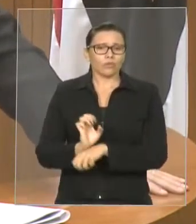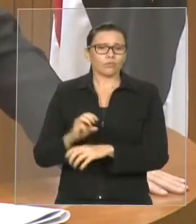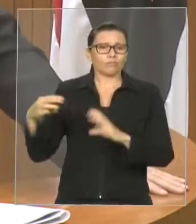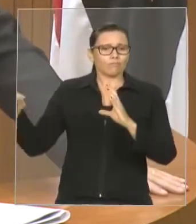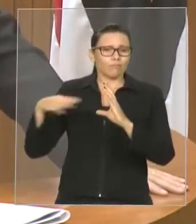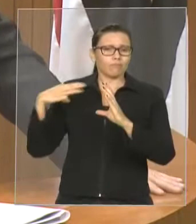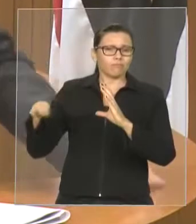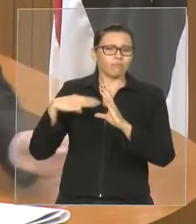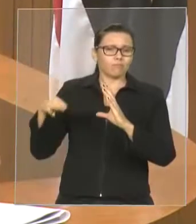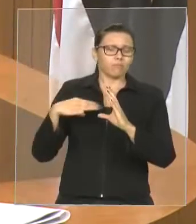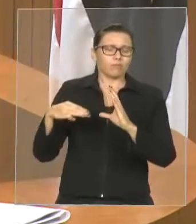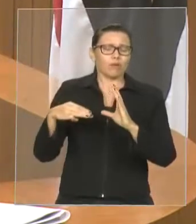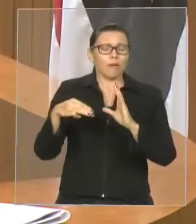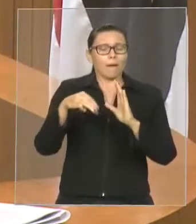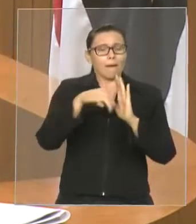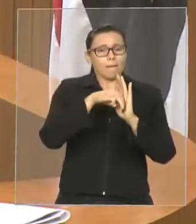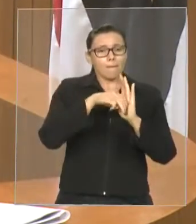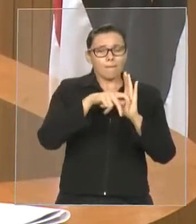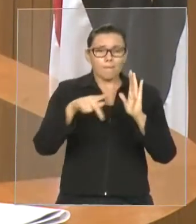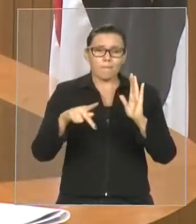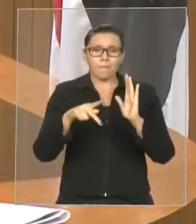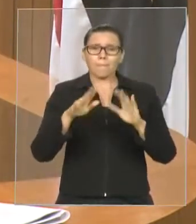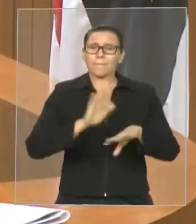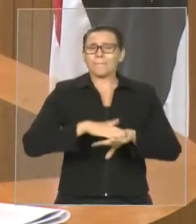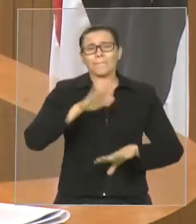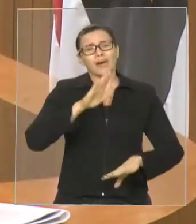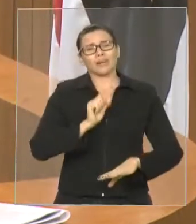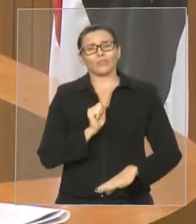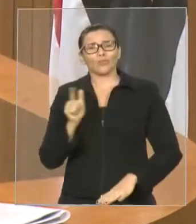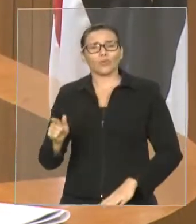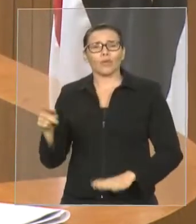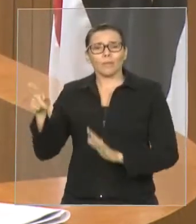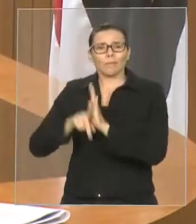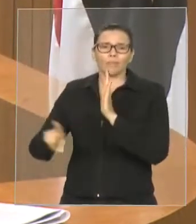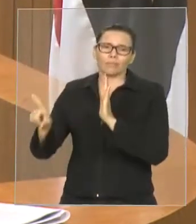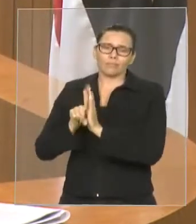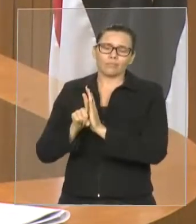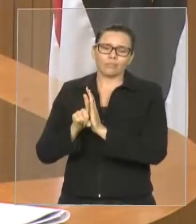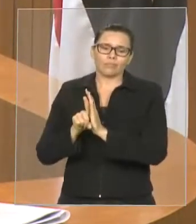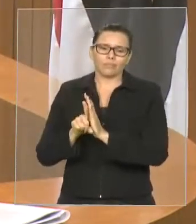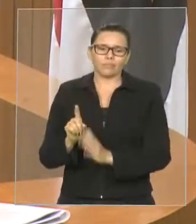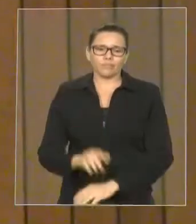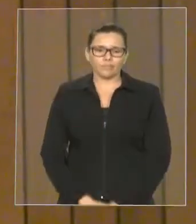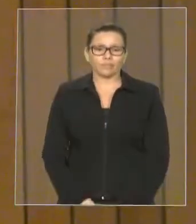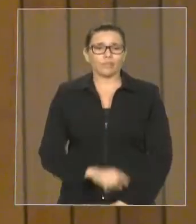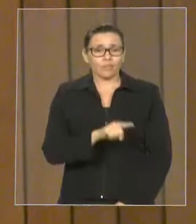casa. A medida provisória, deputado Max Barros, e Vossa Excelência bem sabe disso,